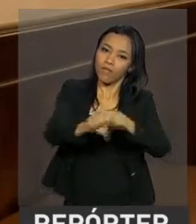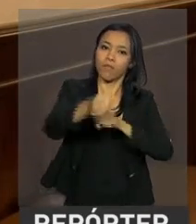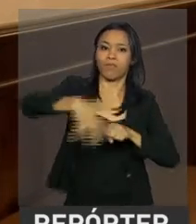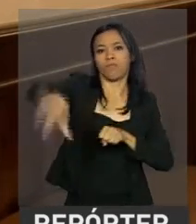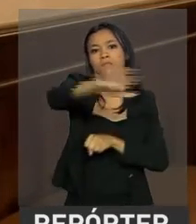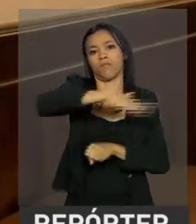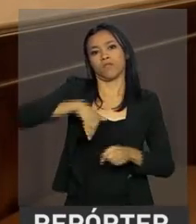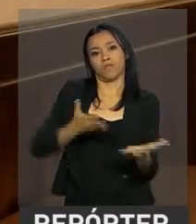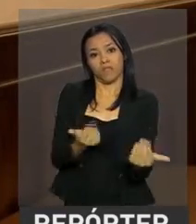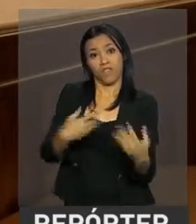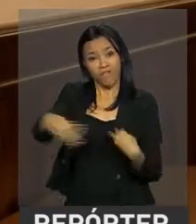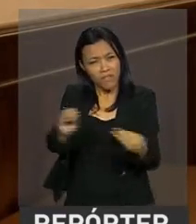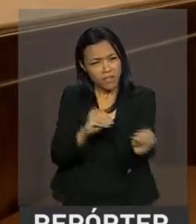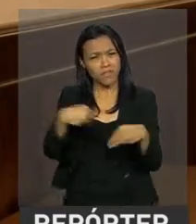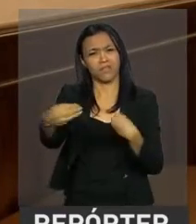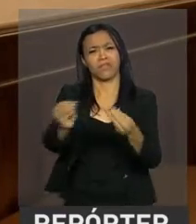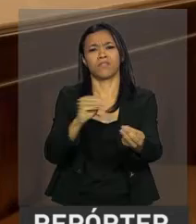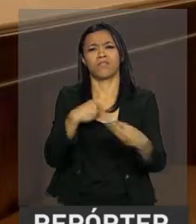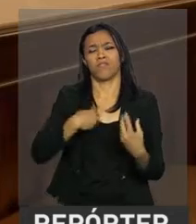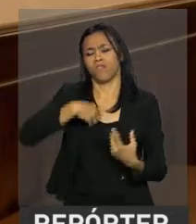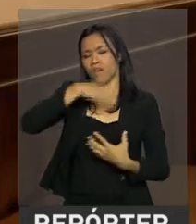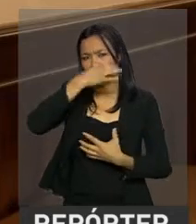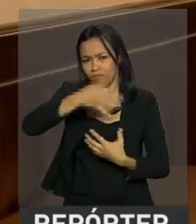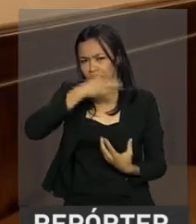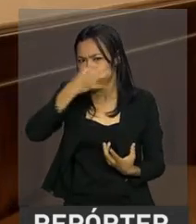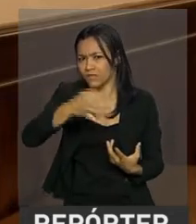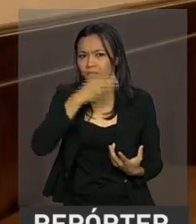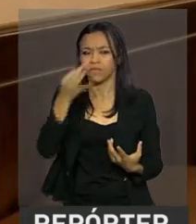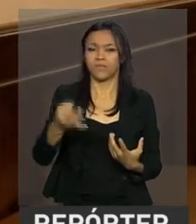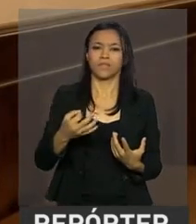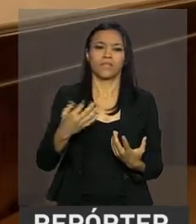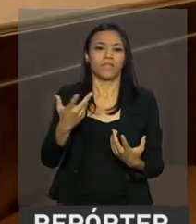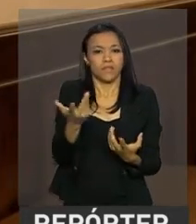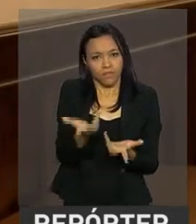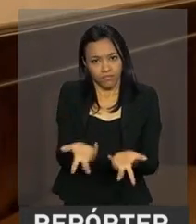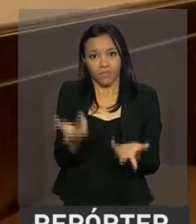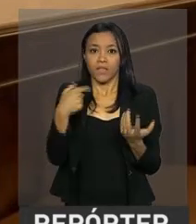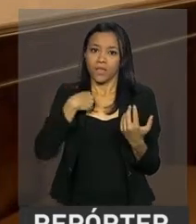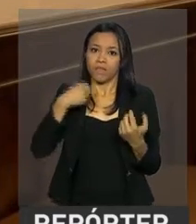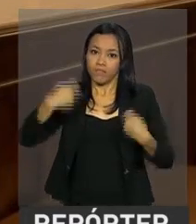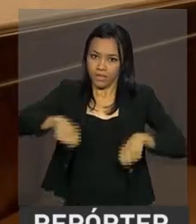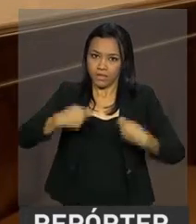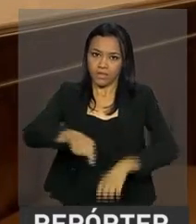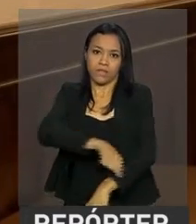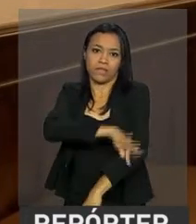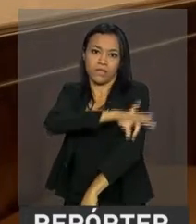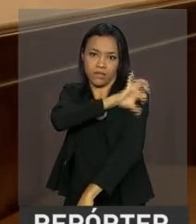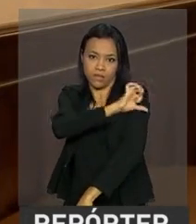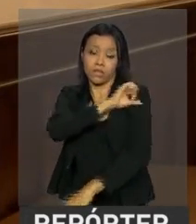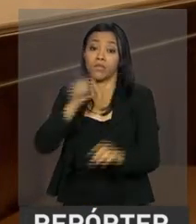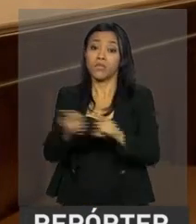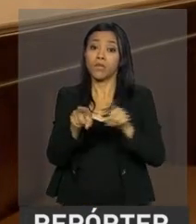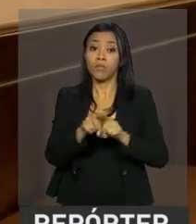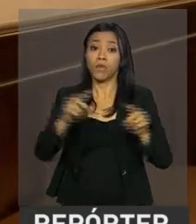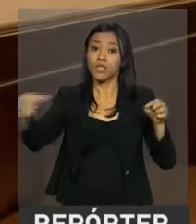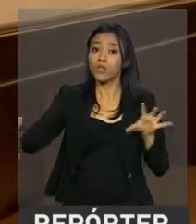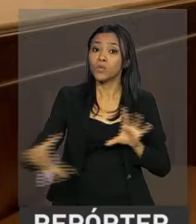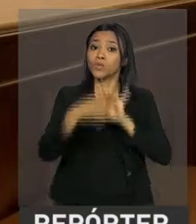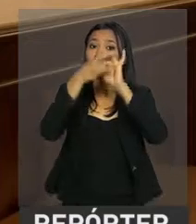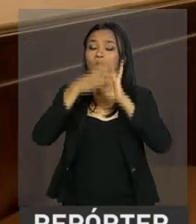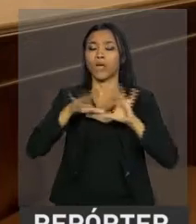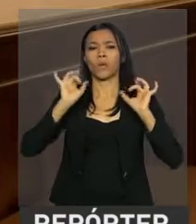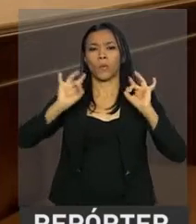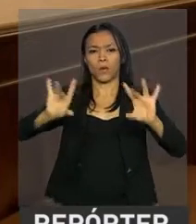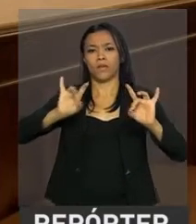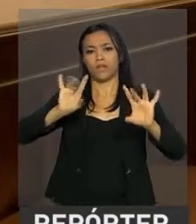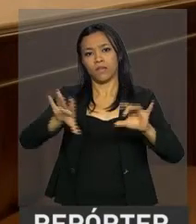flexíveis que incorporem a criticidade da educação regular, que ela é absolutamente necessária, e a qualidade da educação,